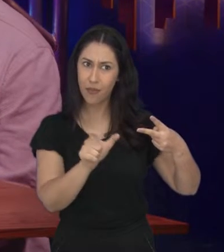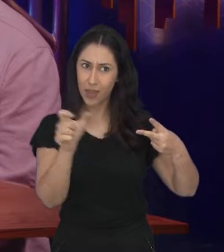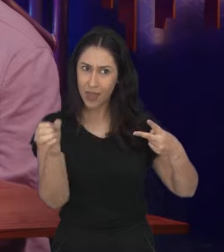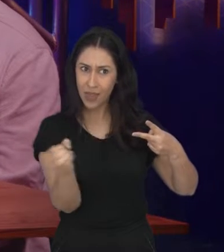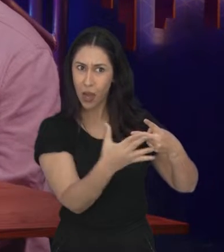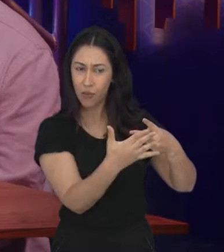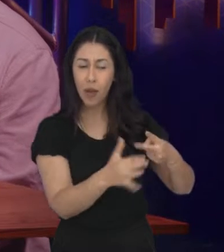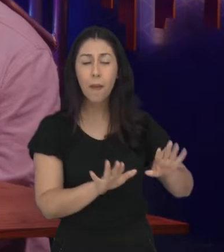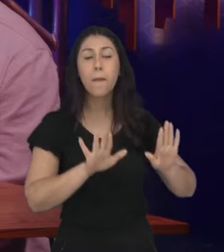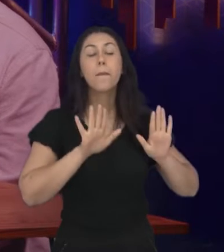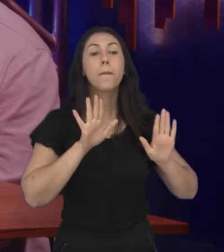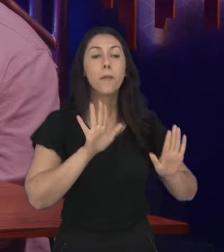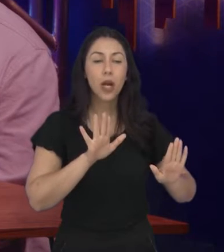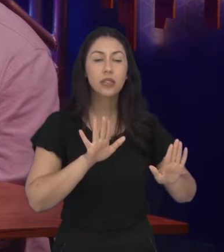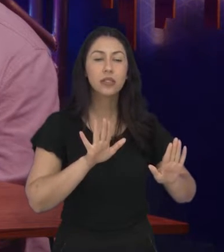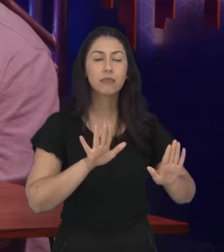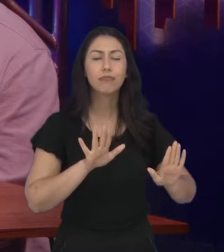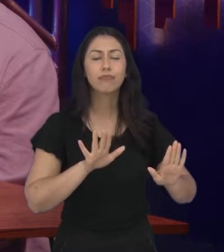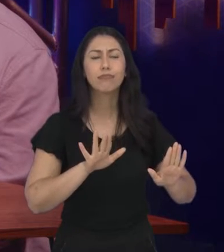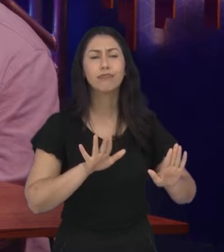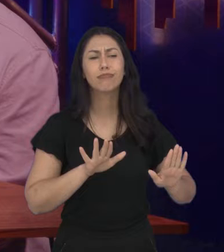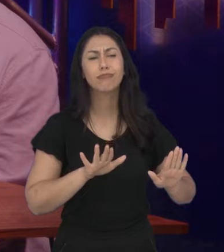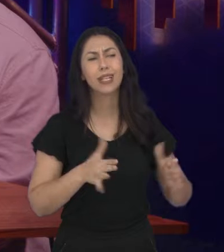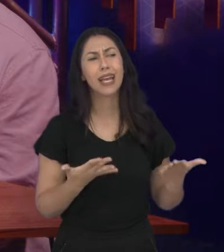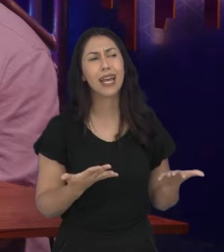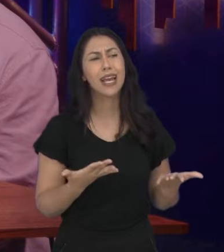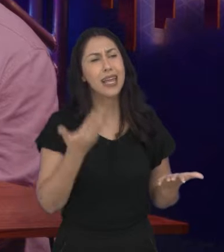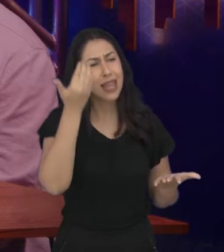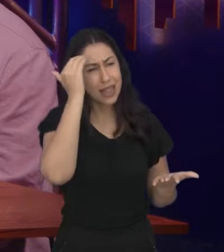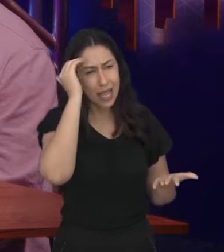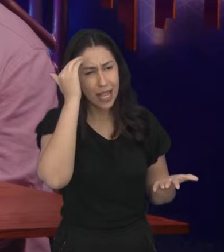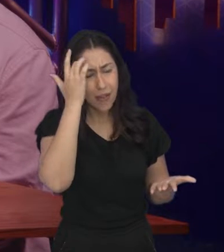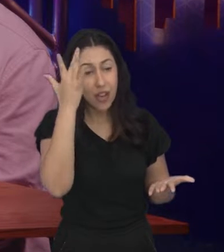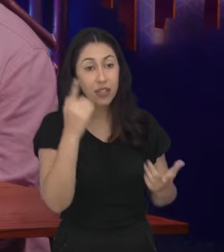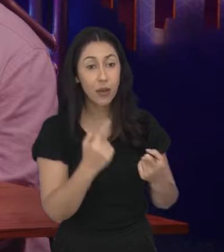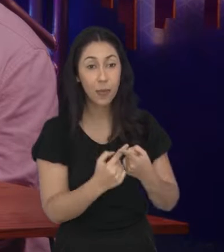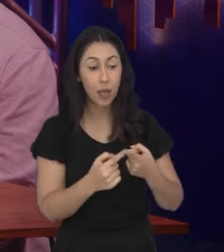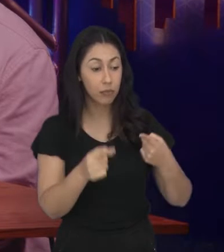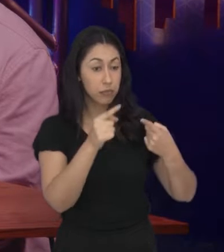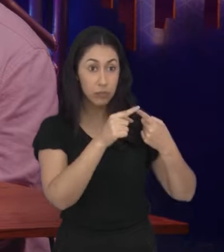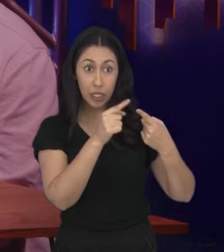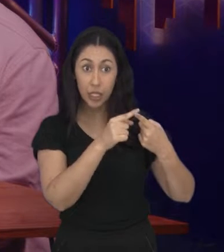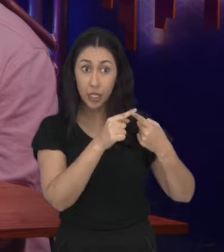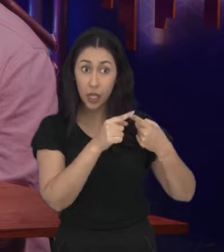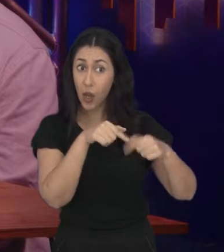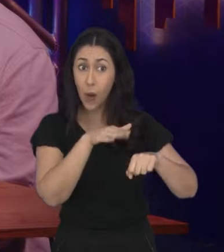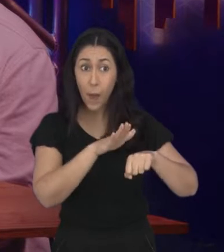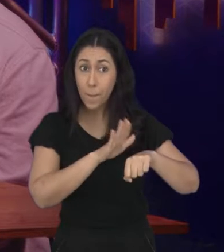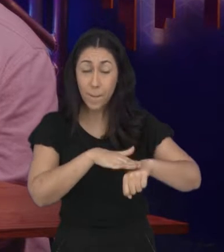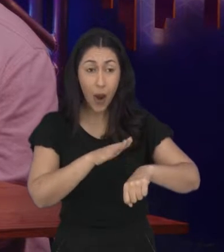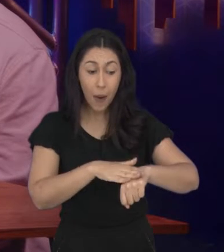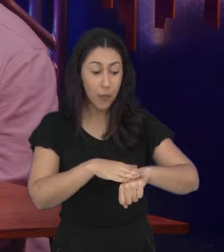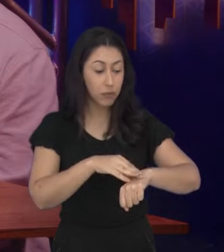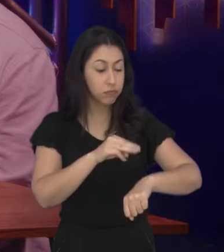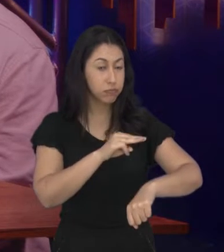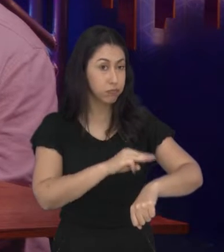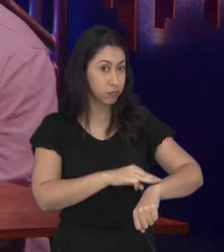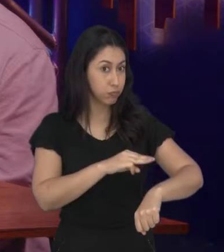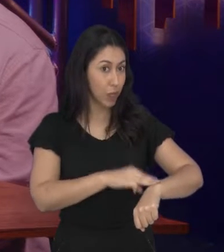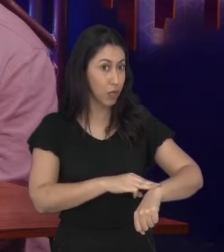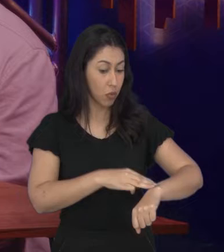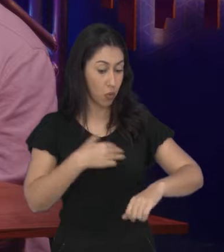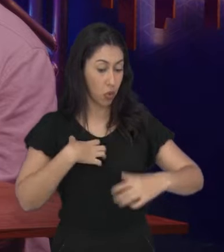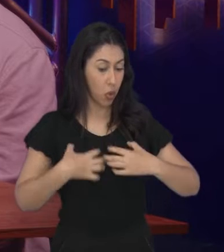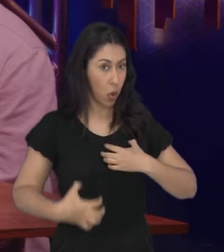gente. E, na verdade, assim, é bem tranquilo, porque esse ciclo circadiano seria o nosso relógio biológico. Então, é um ciclo